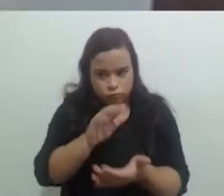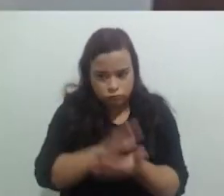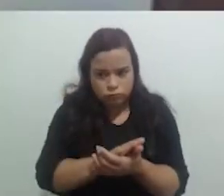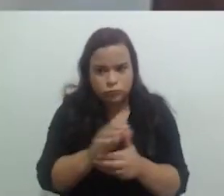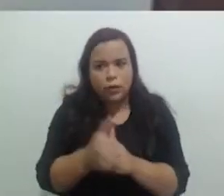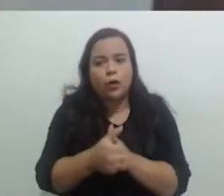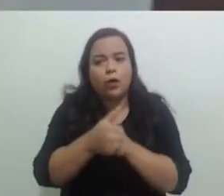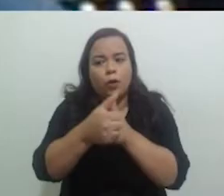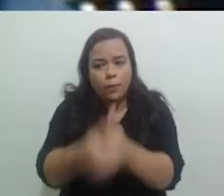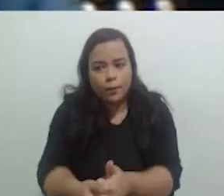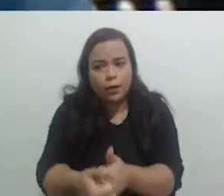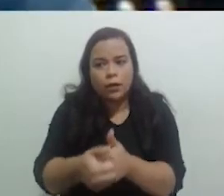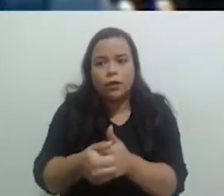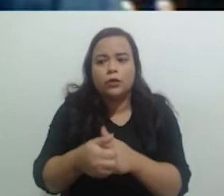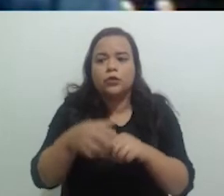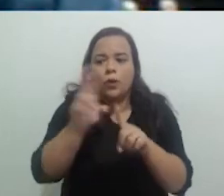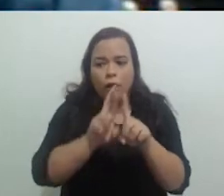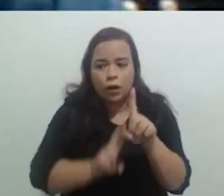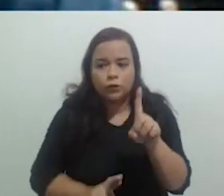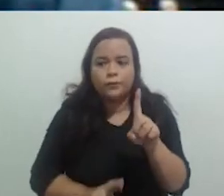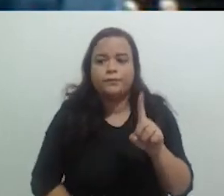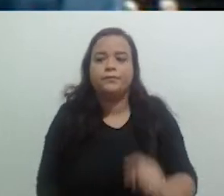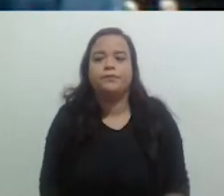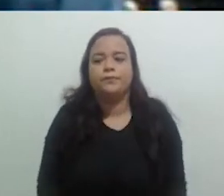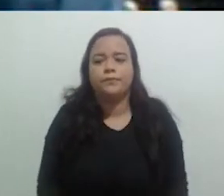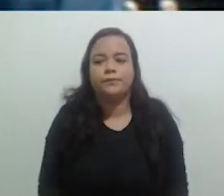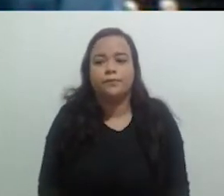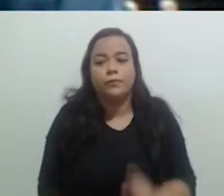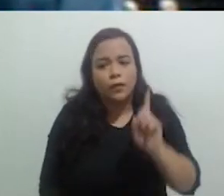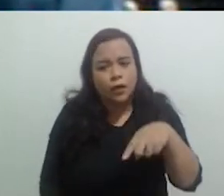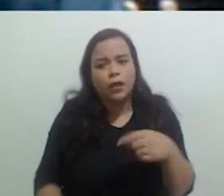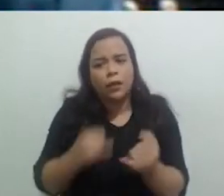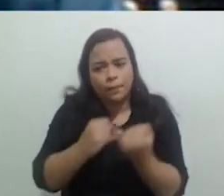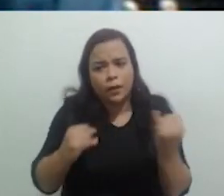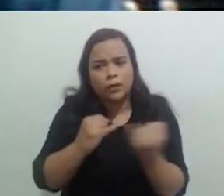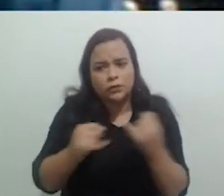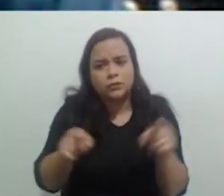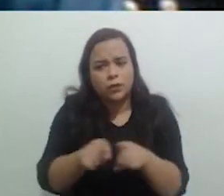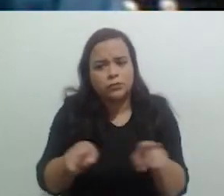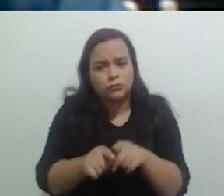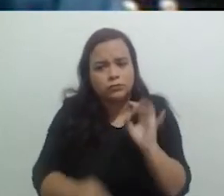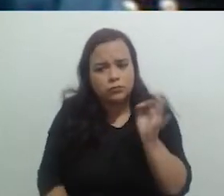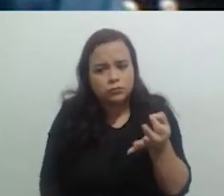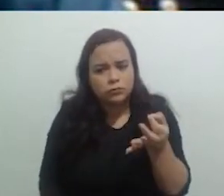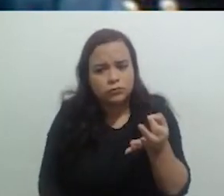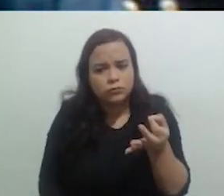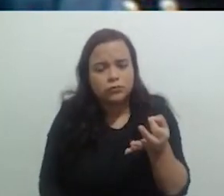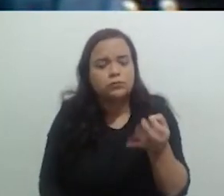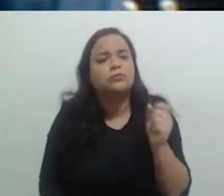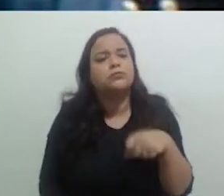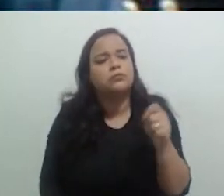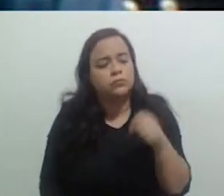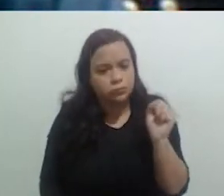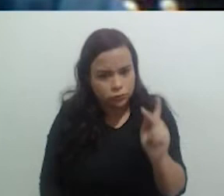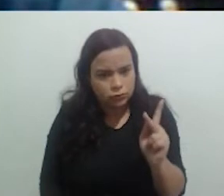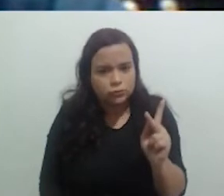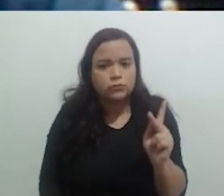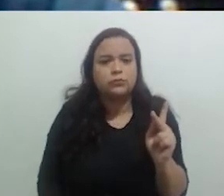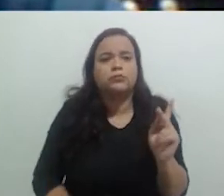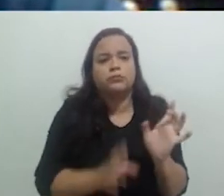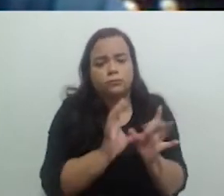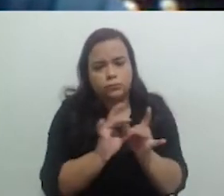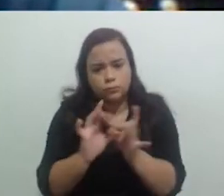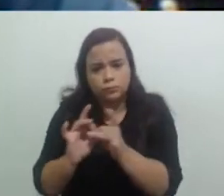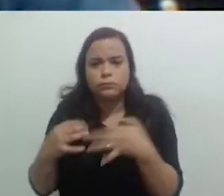Acompanhando o relator. É parcial também, não é isso? Também. Parcial. Na íntegra.